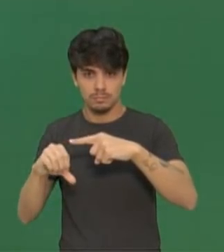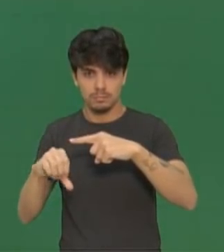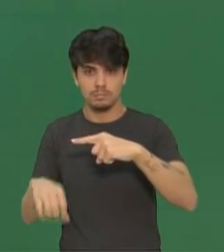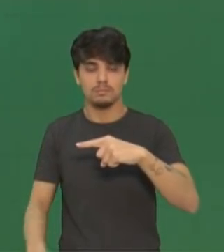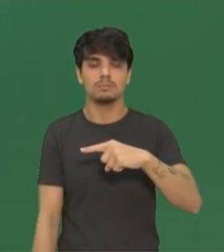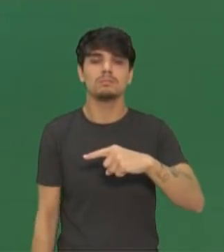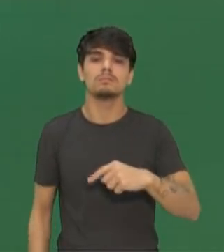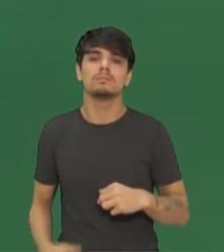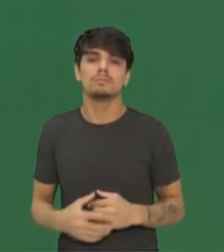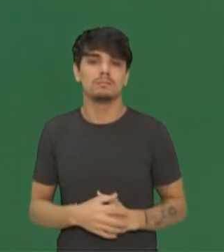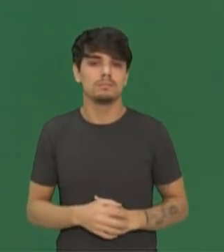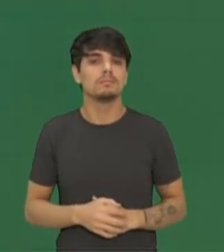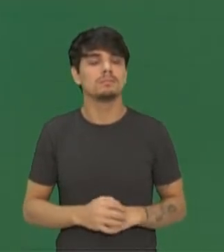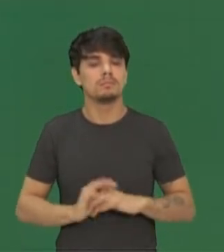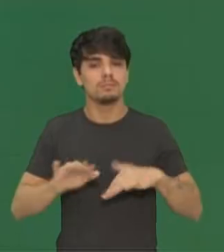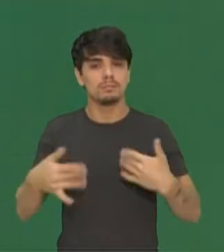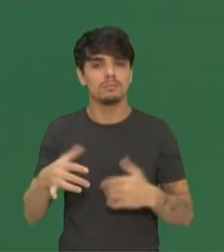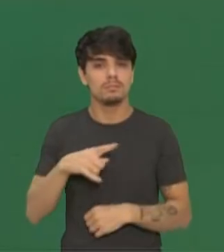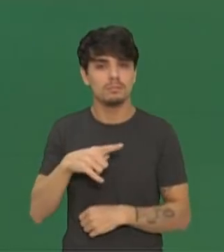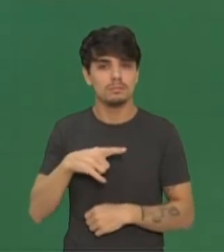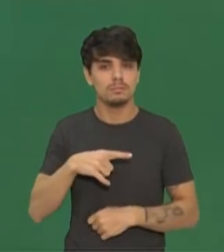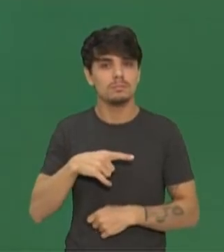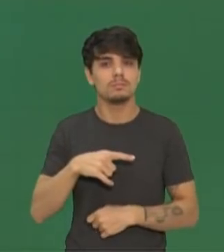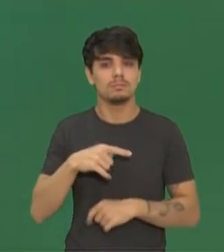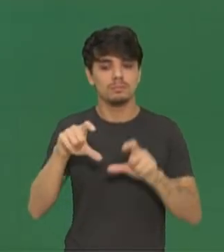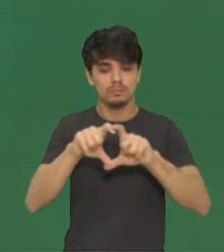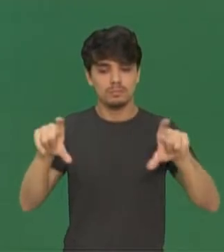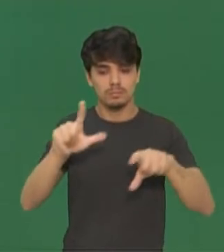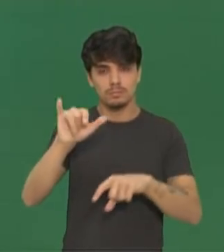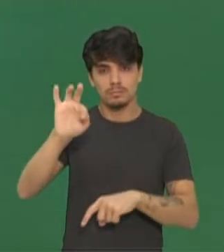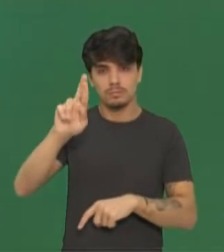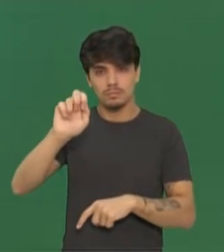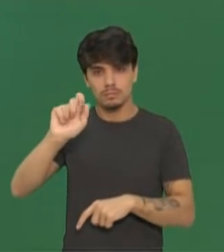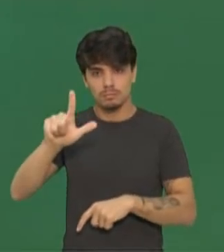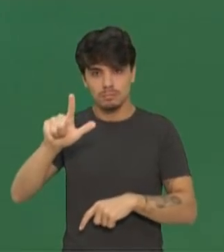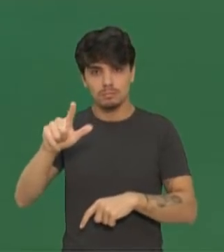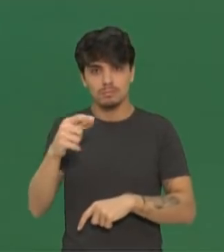9. Então, nós temos aqui a equação literal com duas incógnitas.